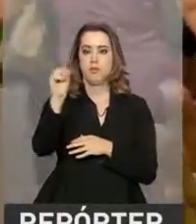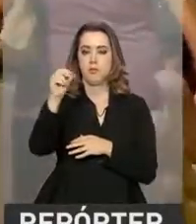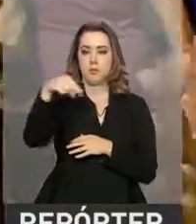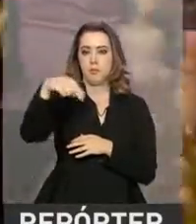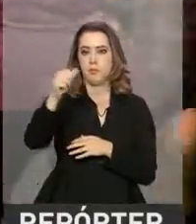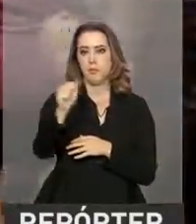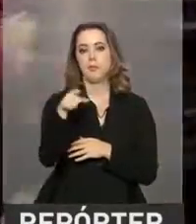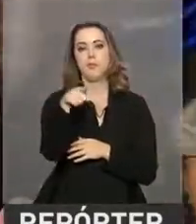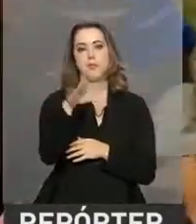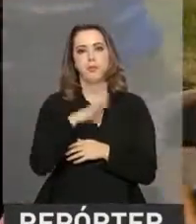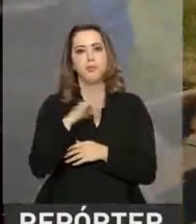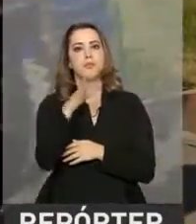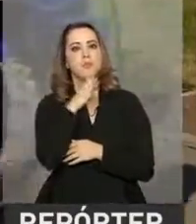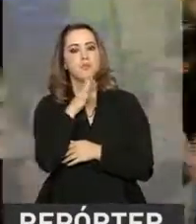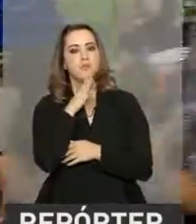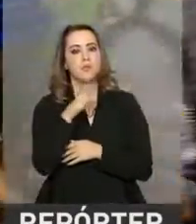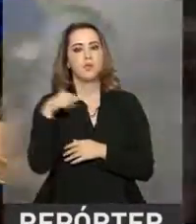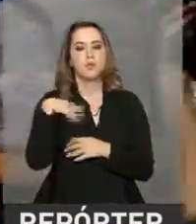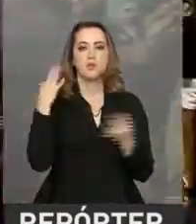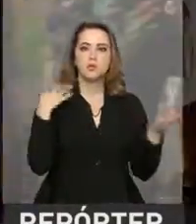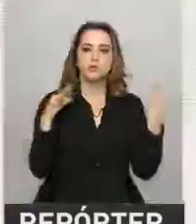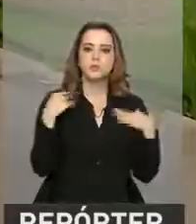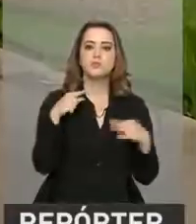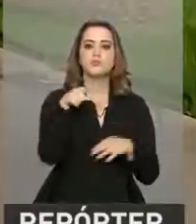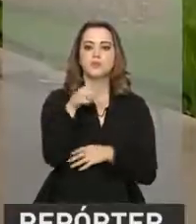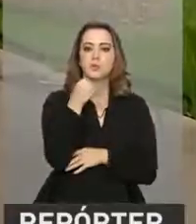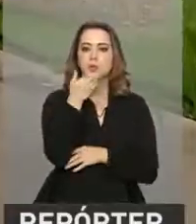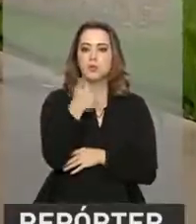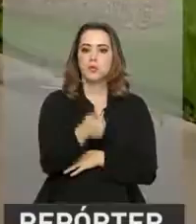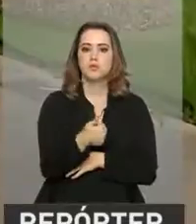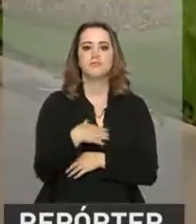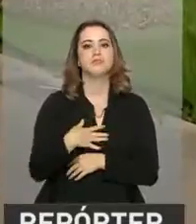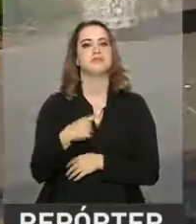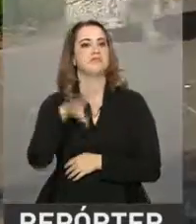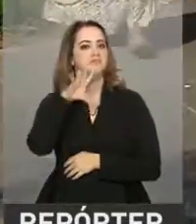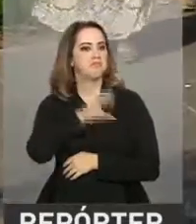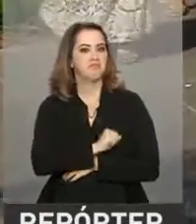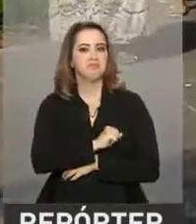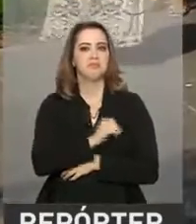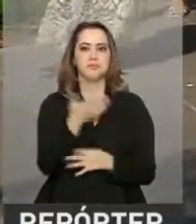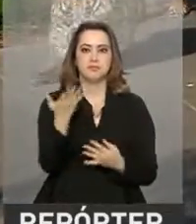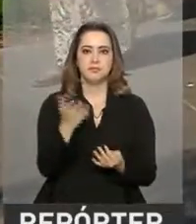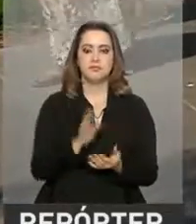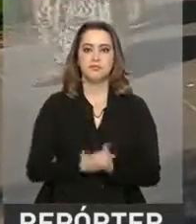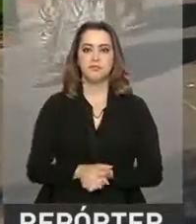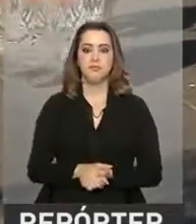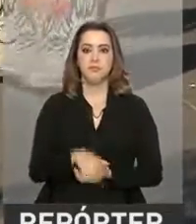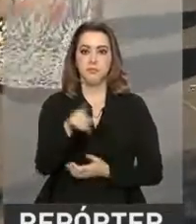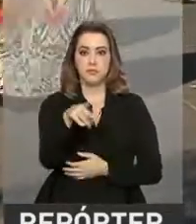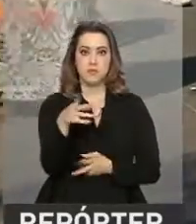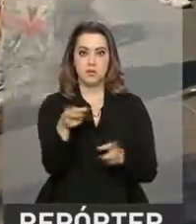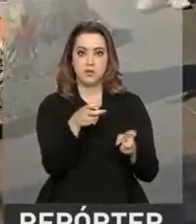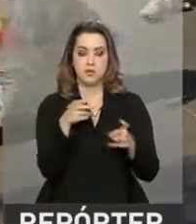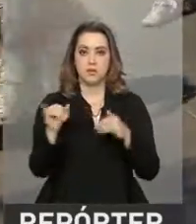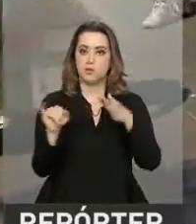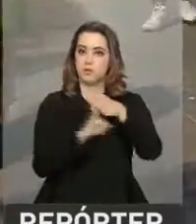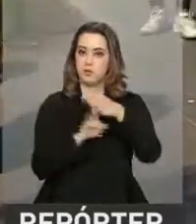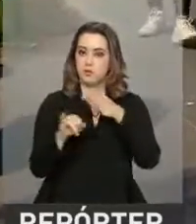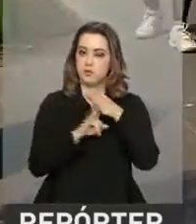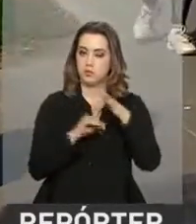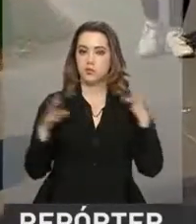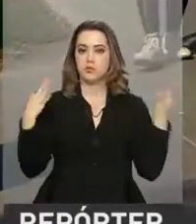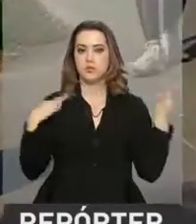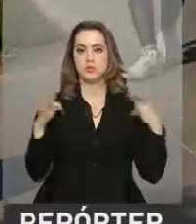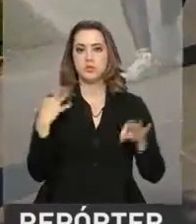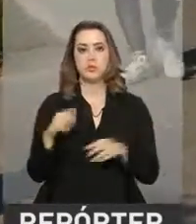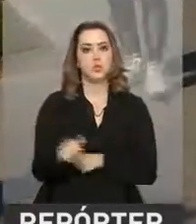da cidade. O saldo, ela diz, é positivo. Love it, I love it. A expectativa da Embratur é de que pelo menos 1 milhão de turistas